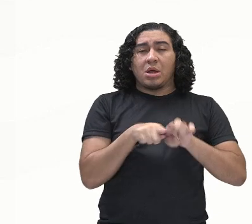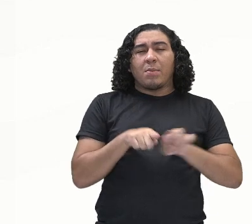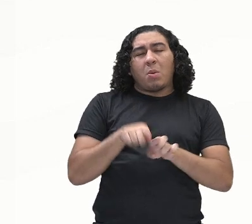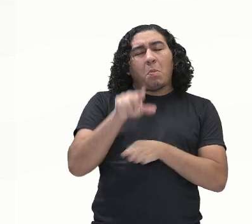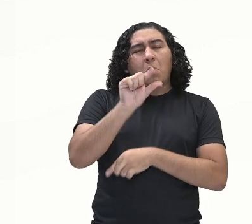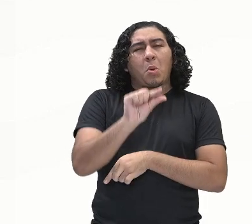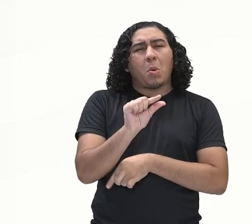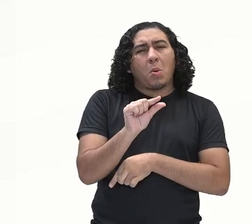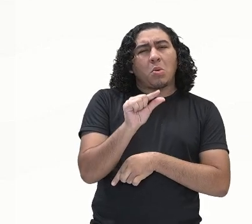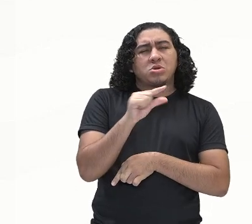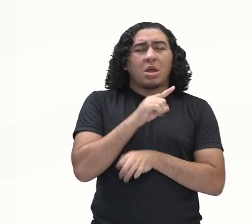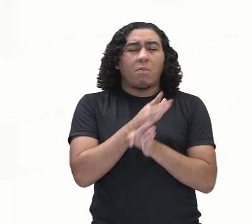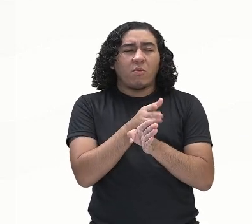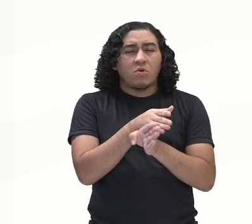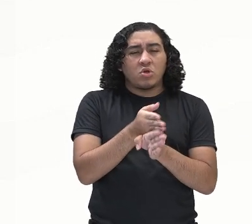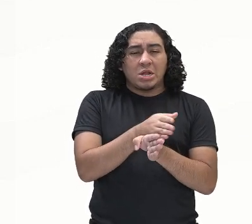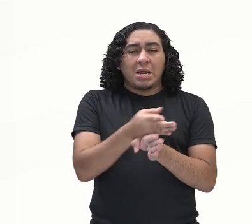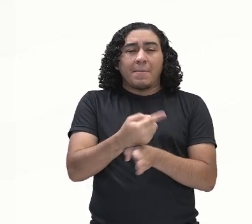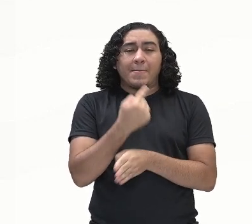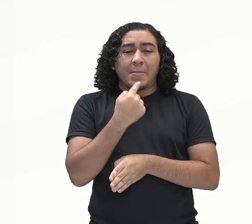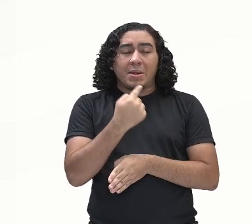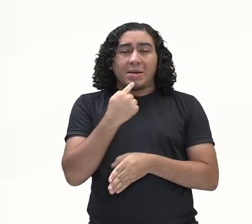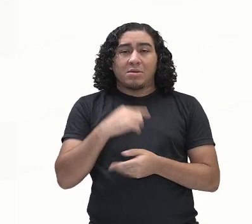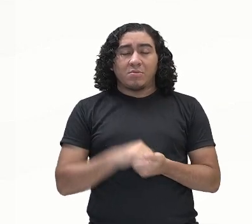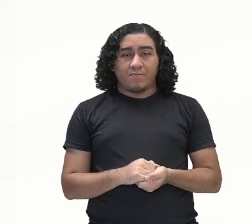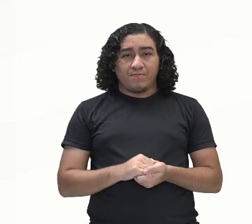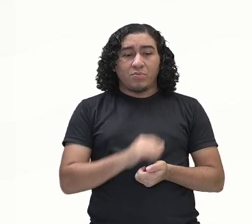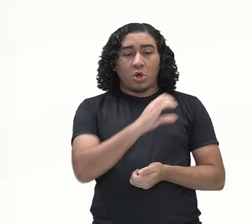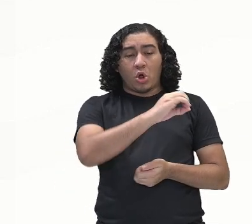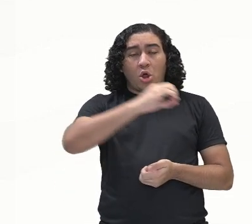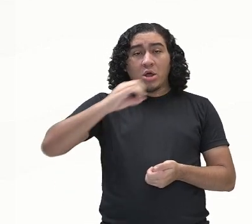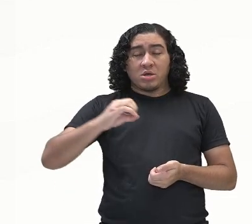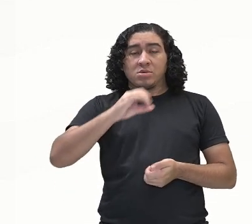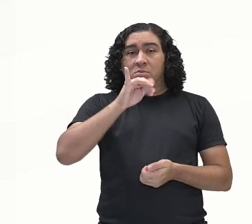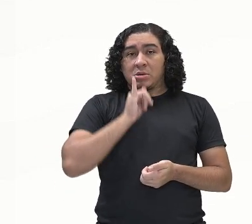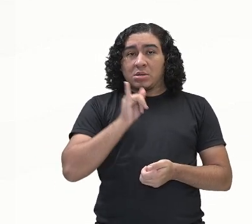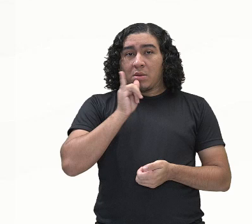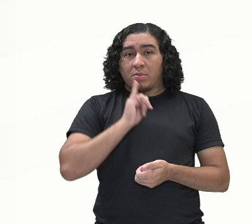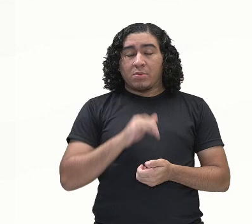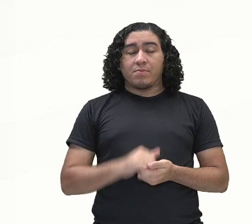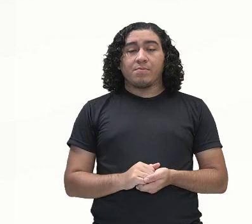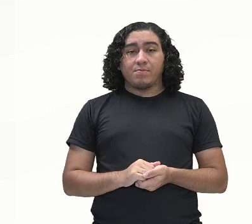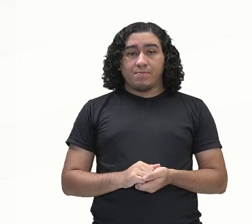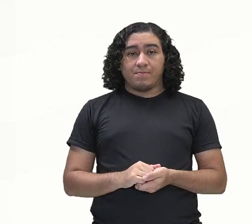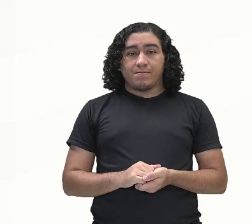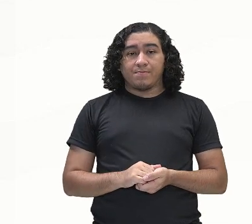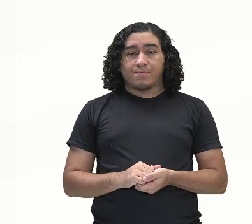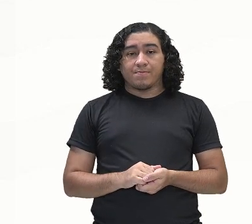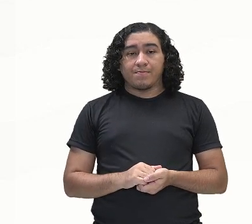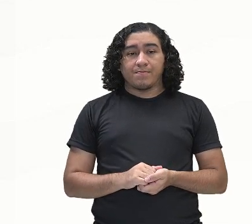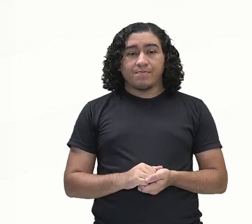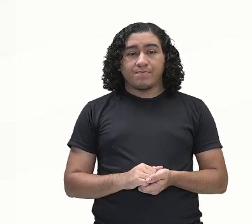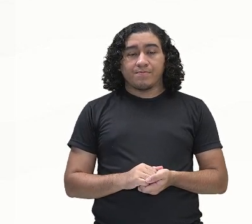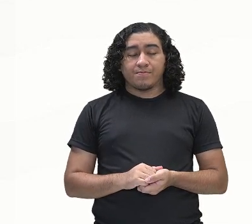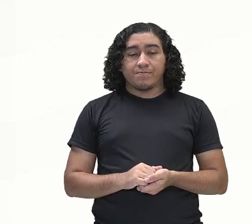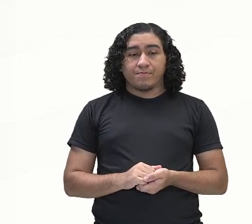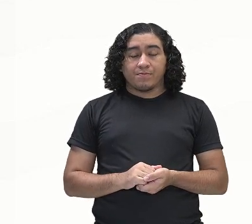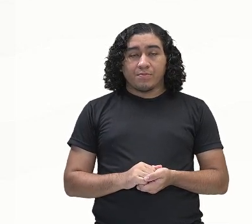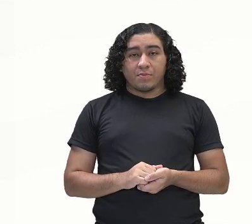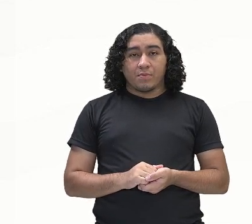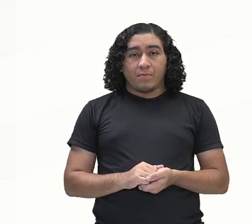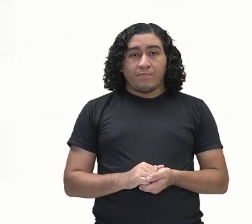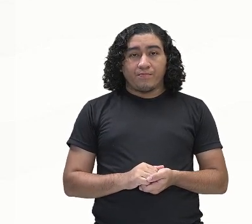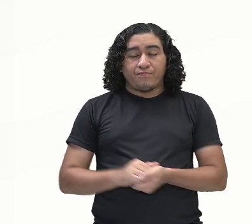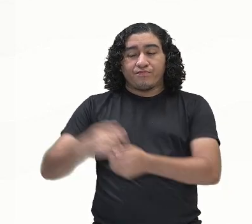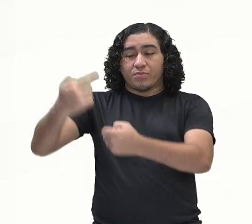passando ali dos limites, né? Como é o caso da parte oeste ali, por exemplo, do Maranhão. Então, as cidades, elas tiveram,